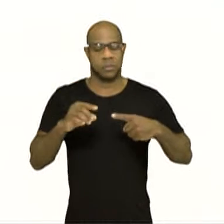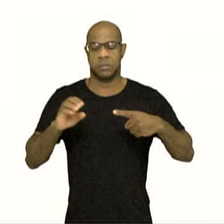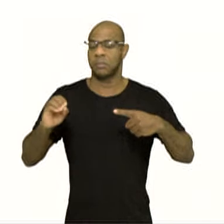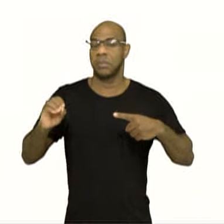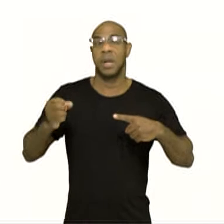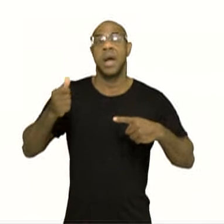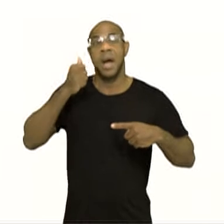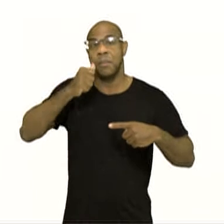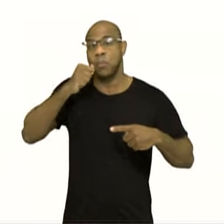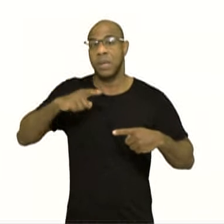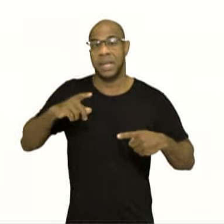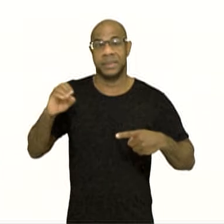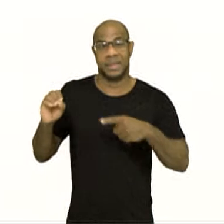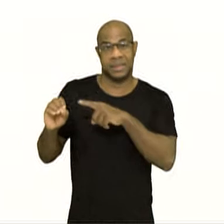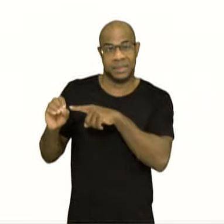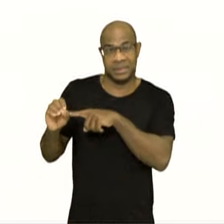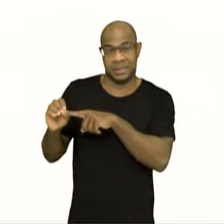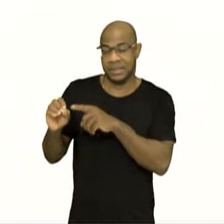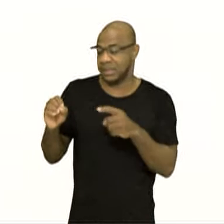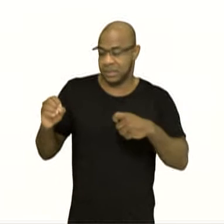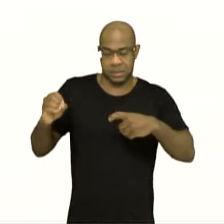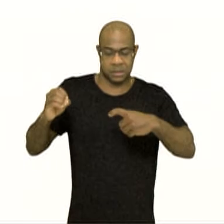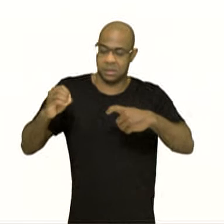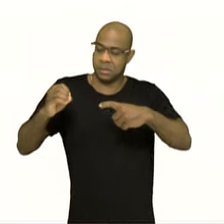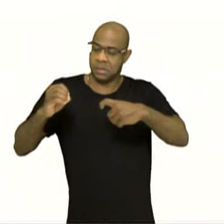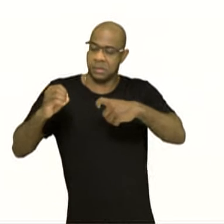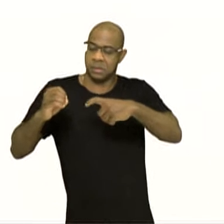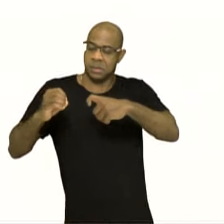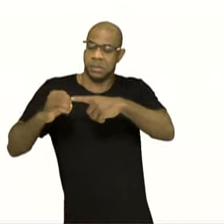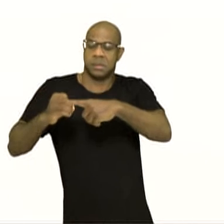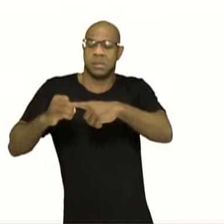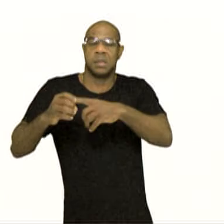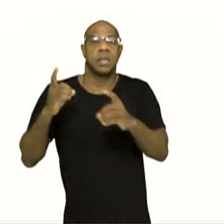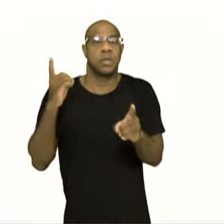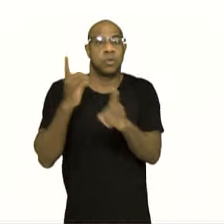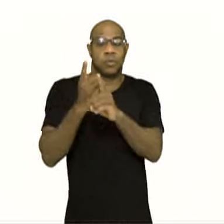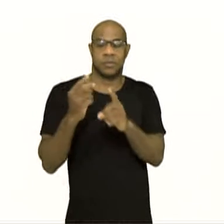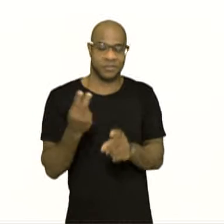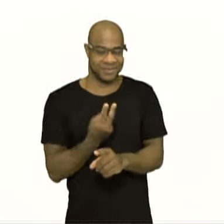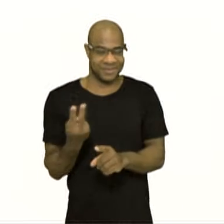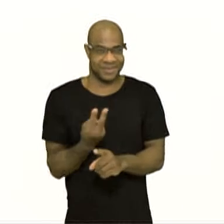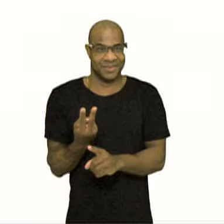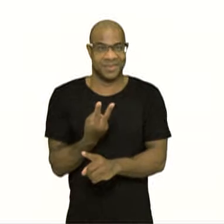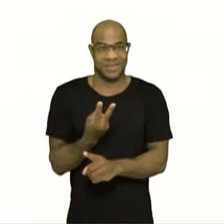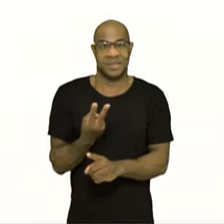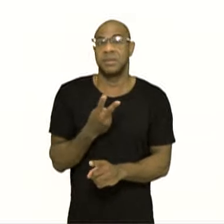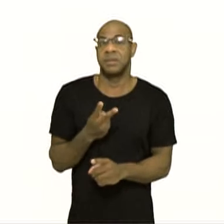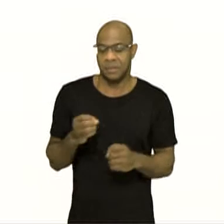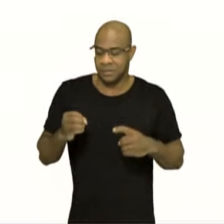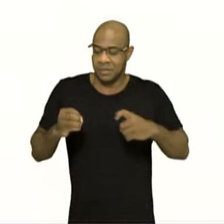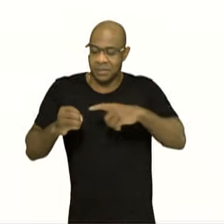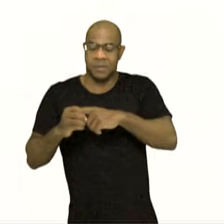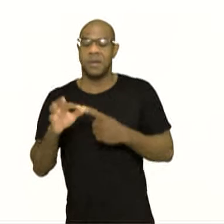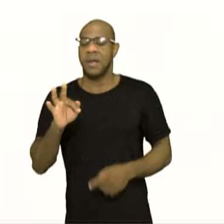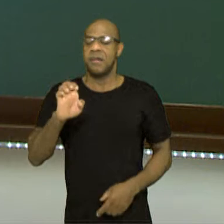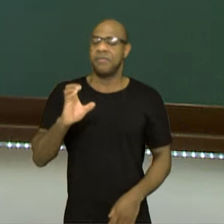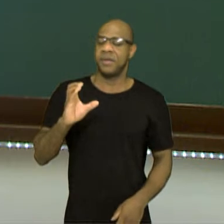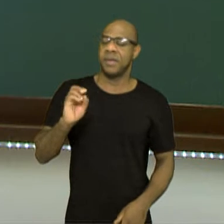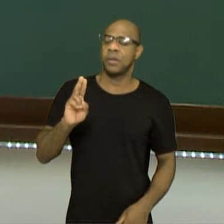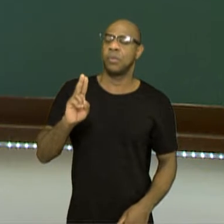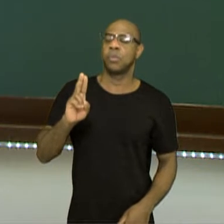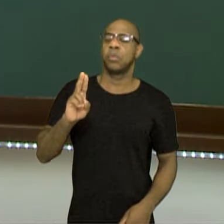mulheres produzem. Esse encontro dessas duas células é o que a gente chama de fecundação. E